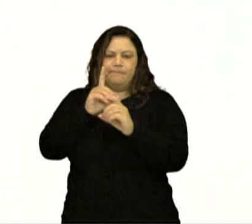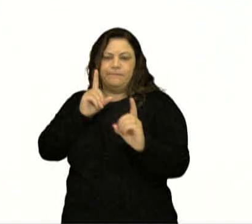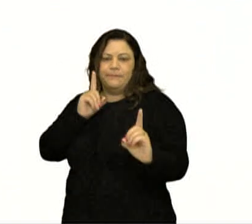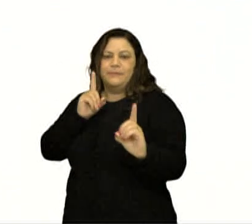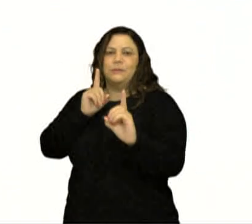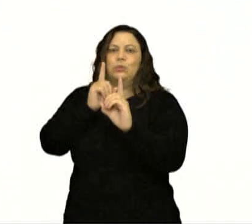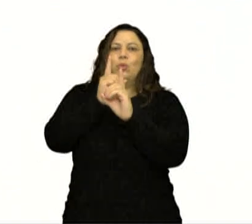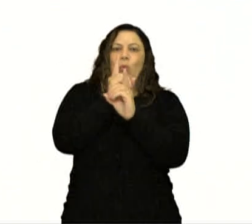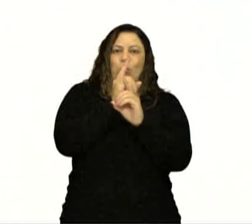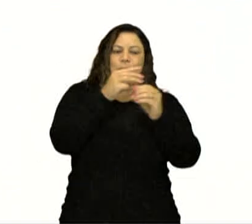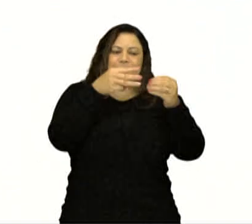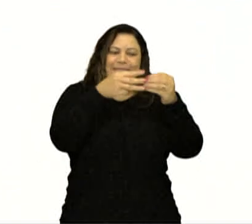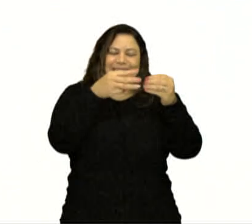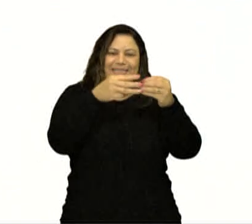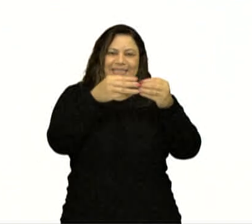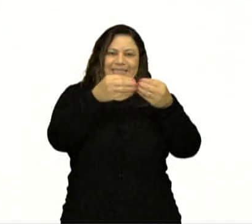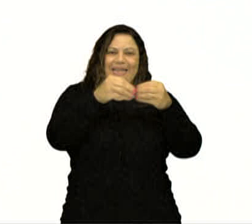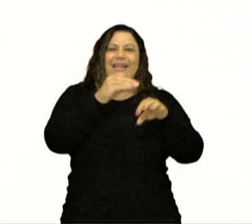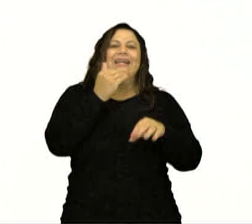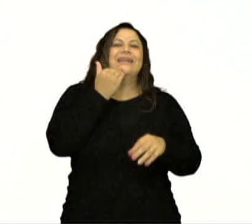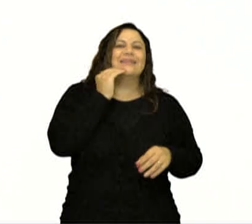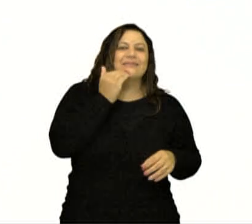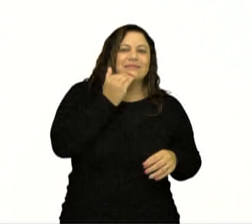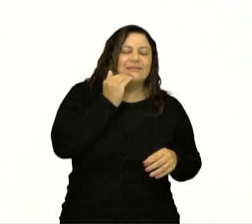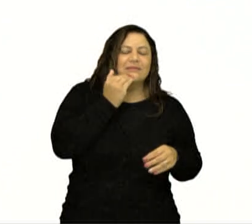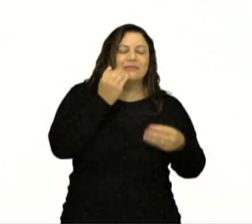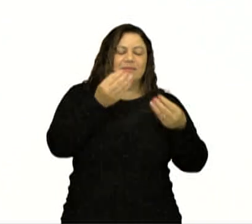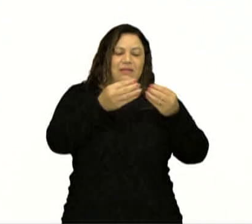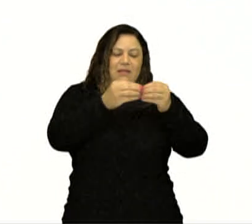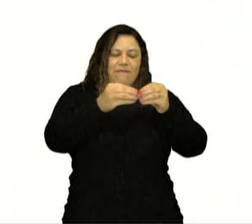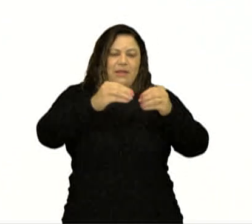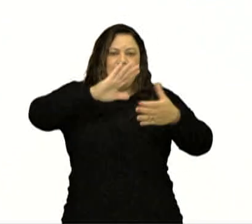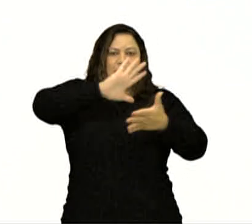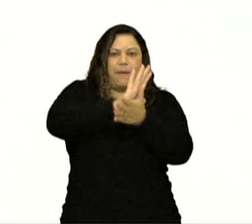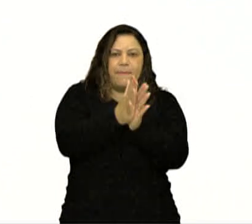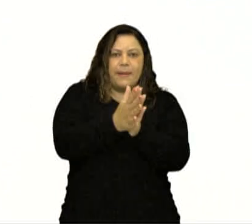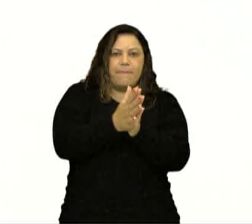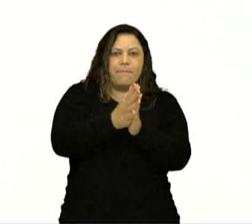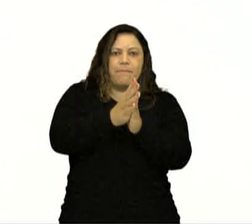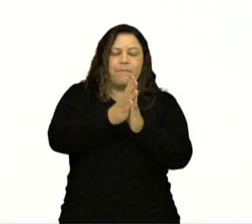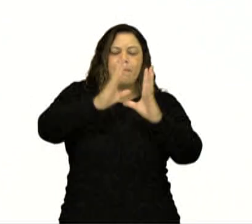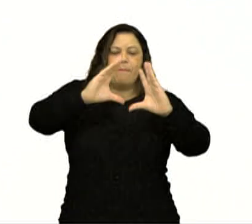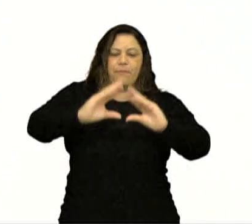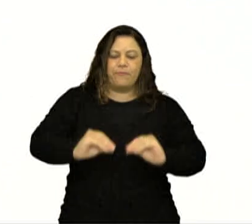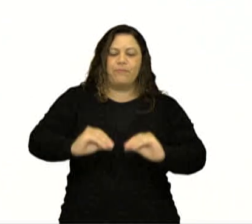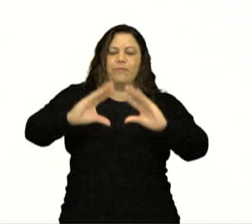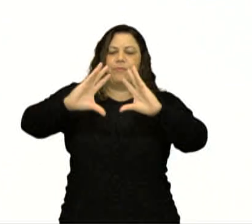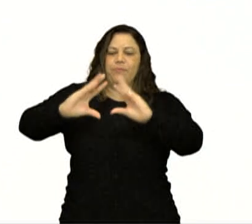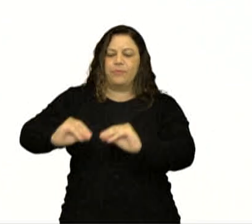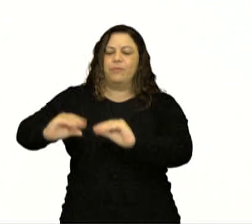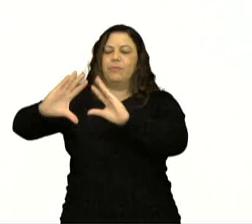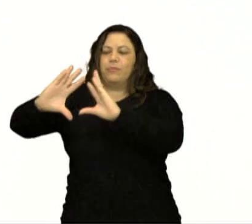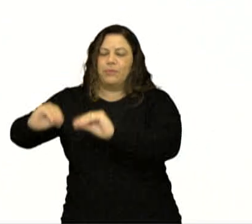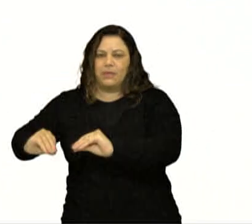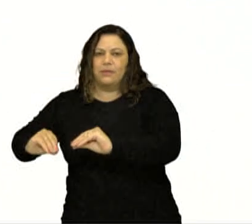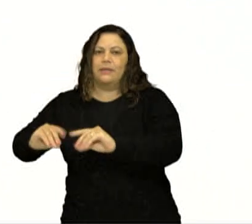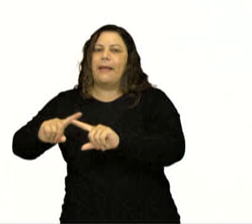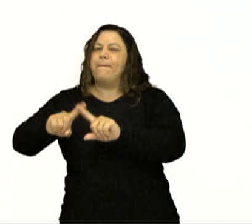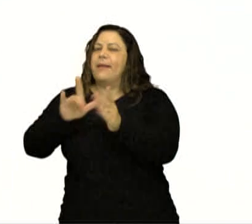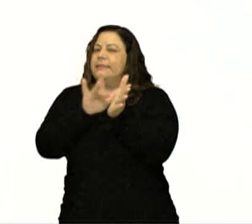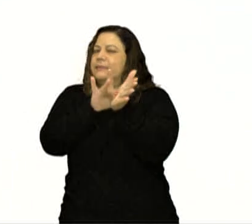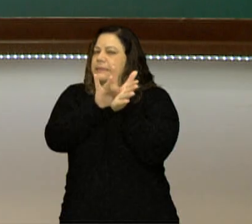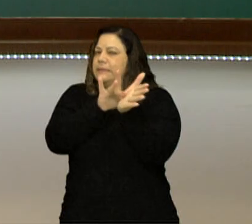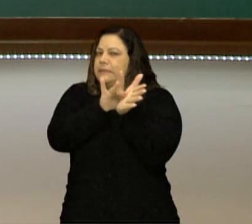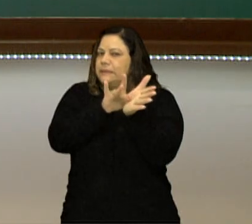células danificadas, né, vamos dizer, e destruí-las. Mas a célula modificada geneticamente engana nossas defesas